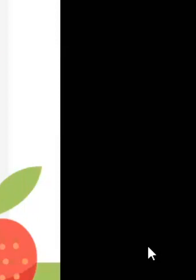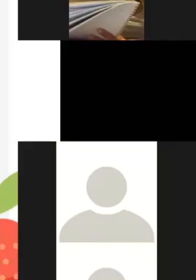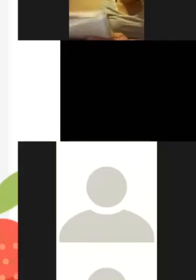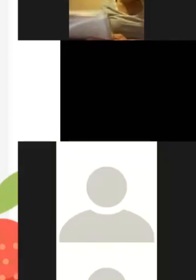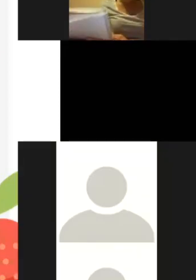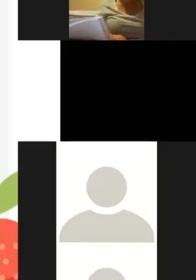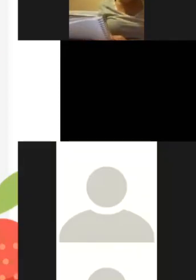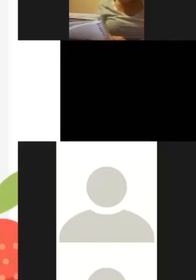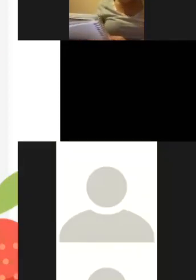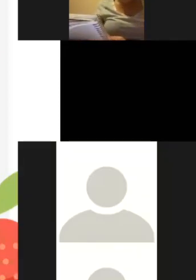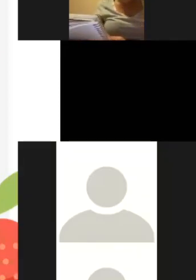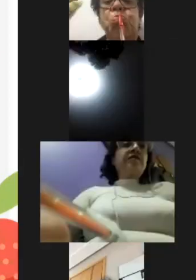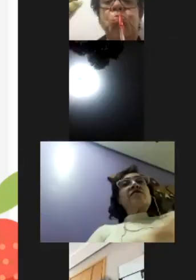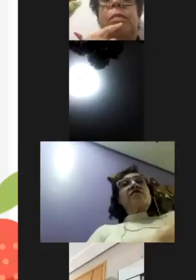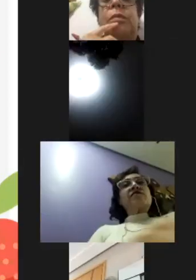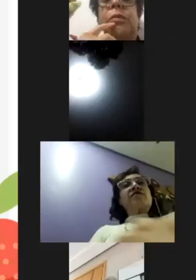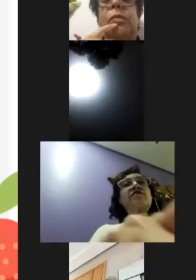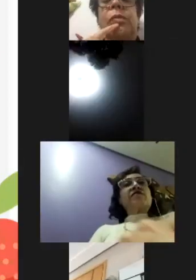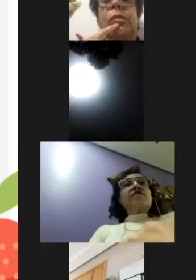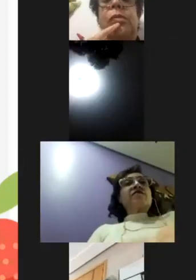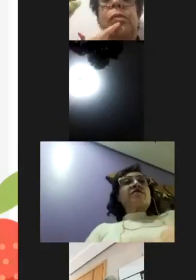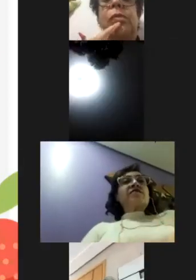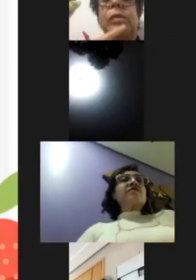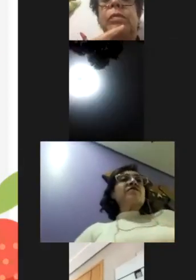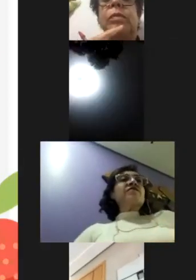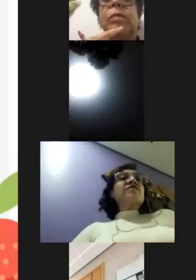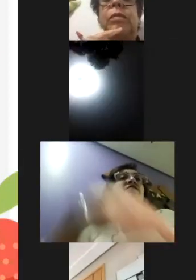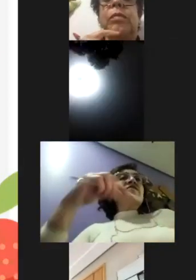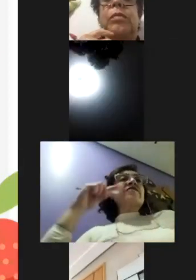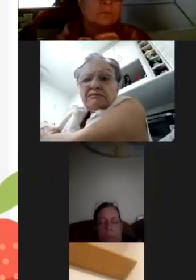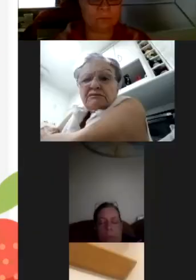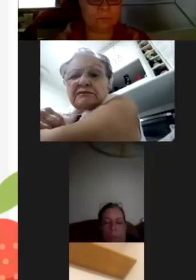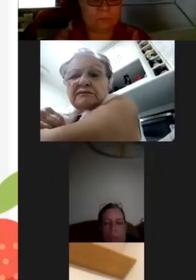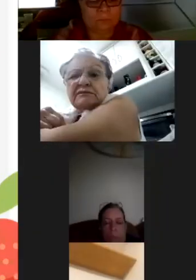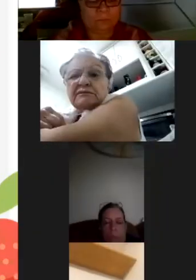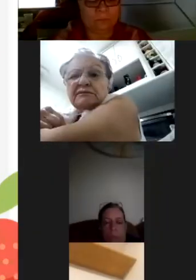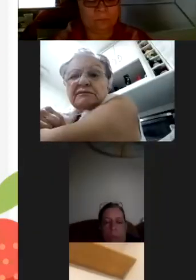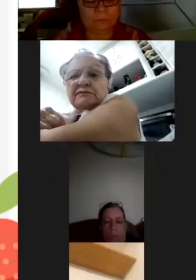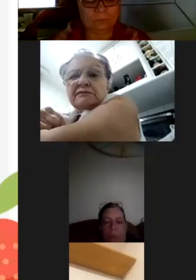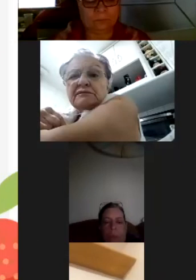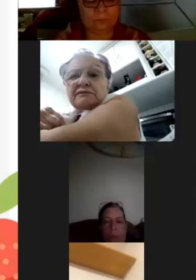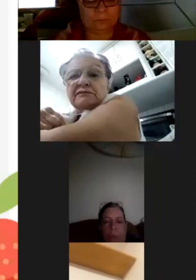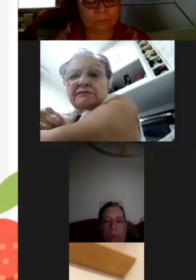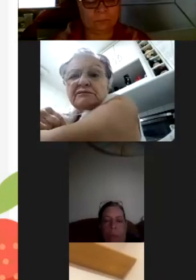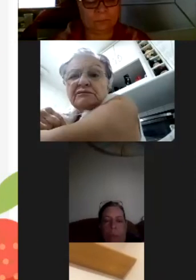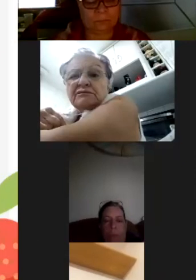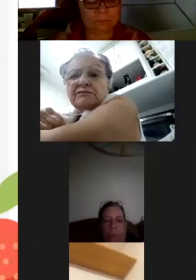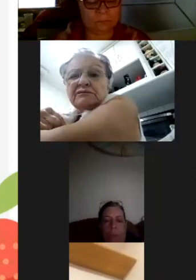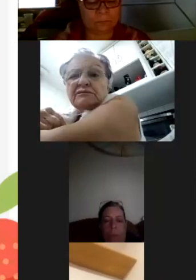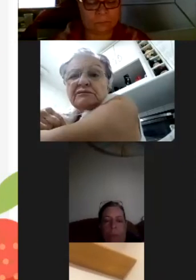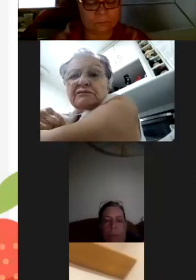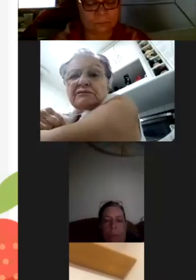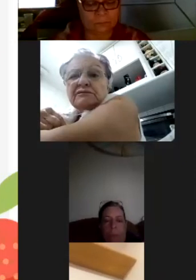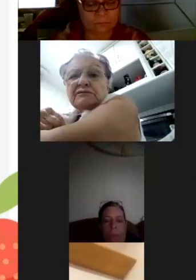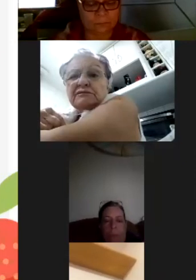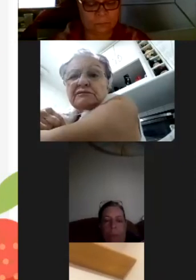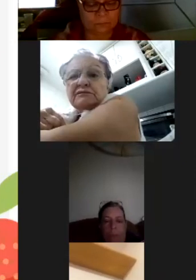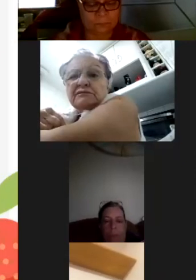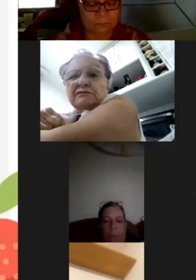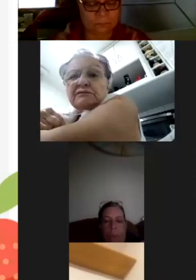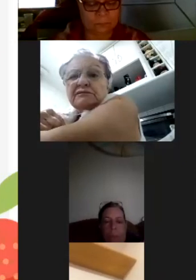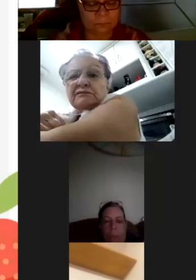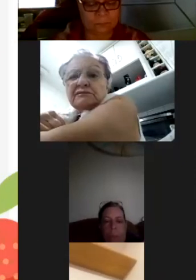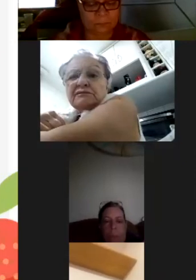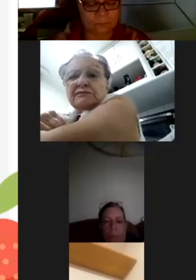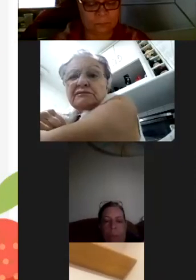Miúdos e vísceras, né? Então, eu acredito que para venda já seja mais difícil, né? Você ter aí os miúdos e as vísceras. E